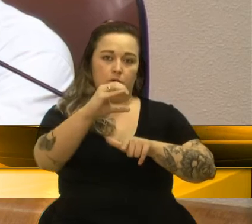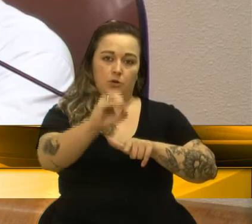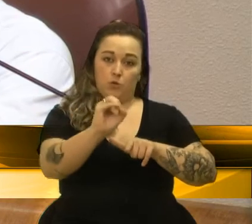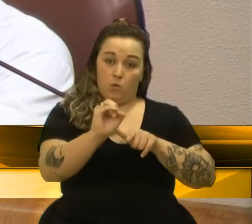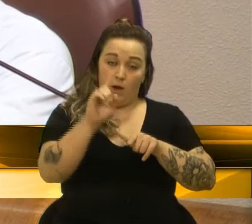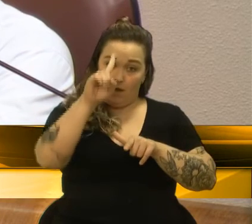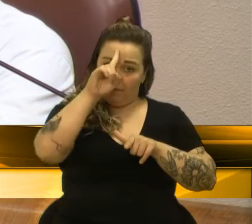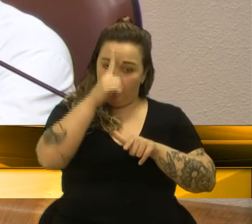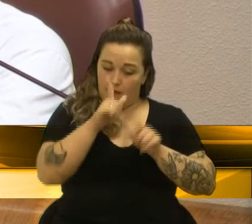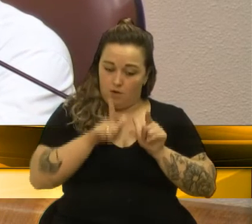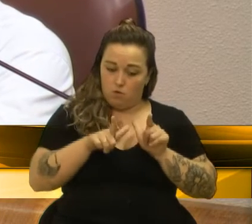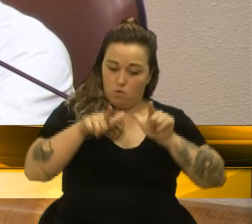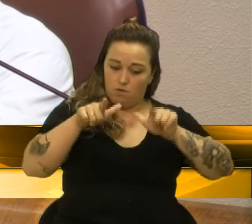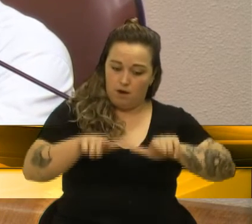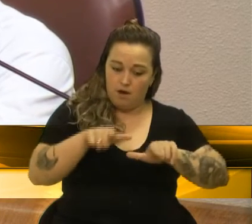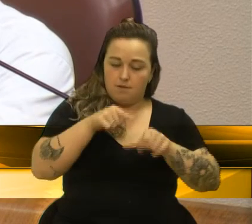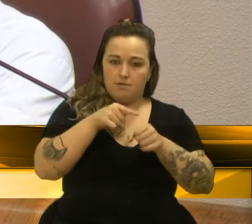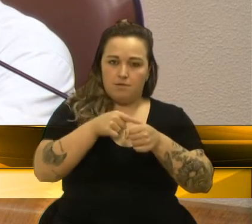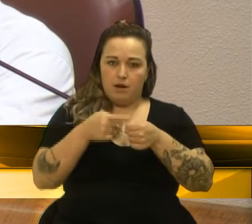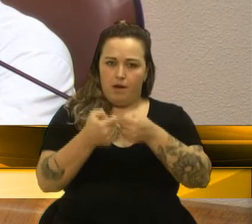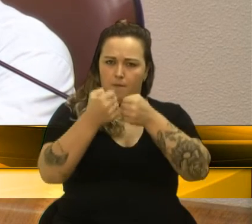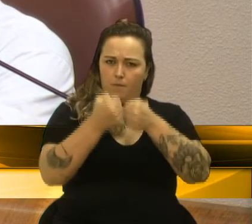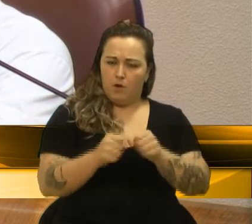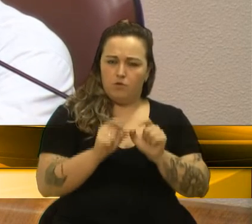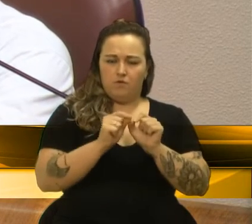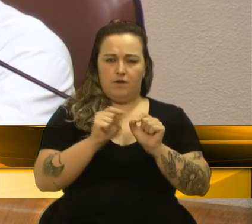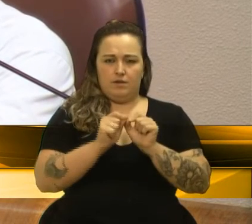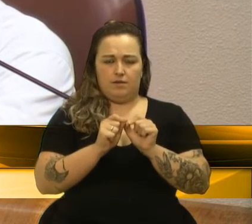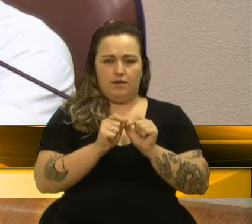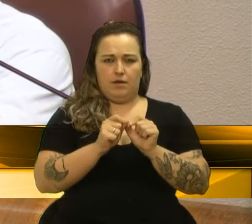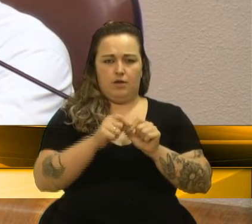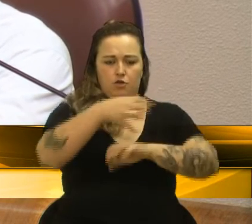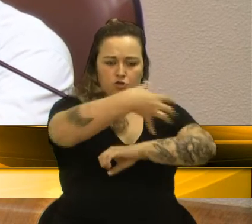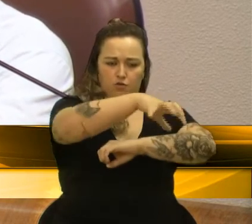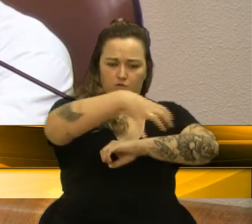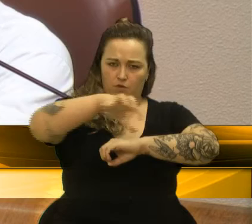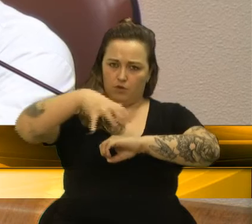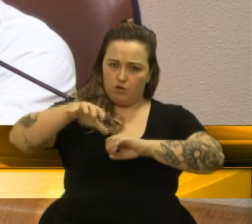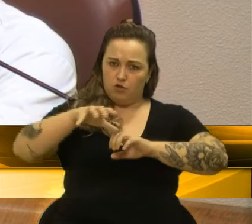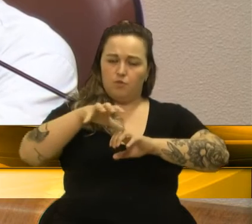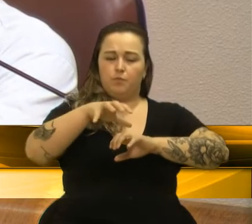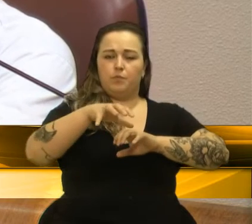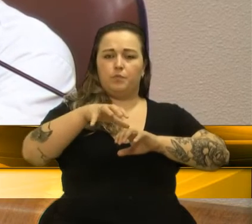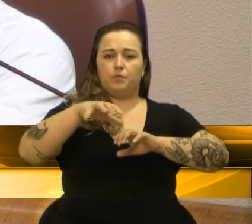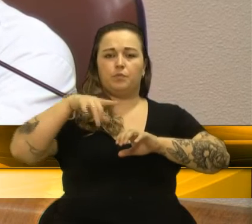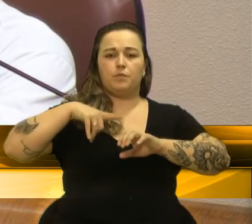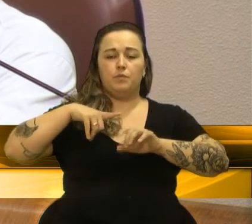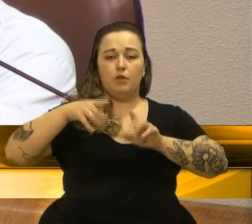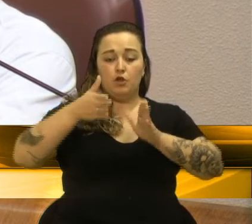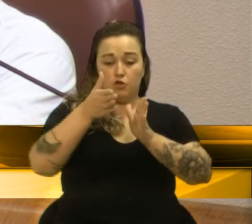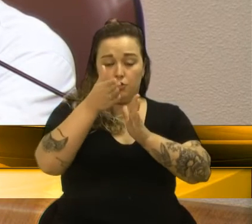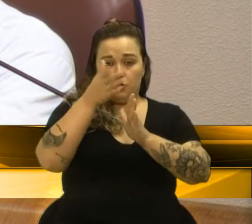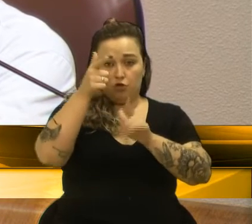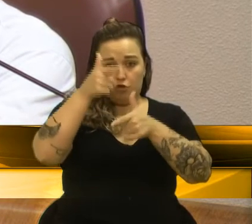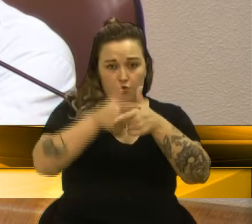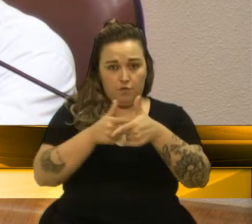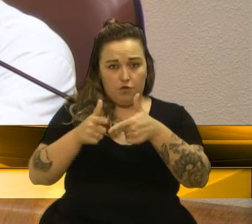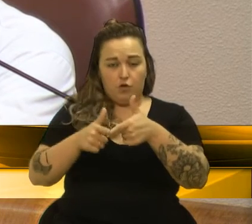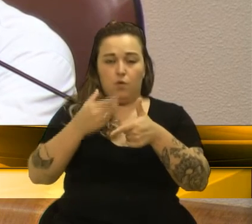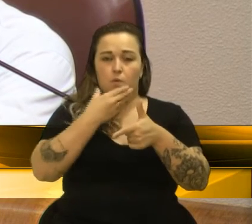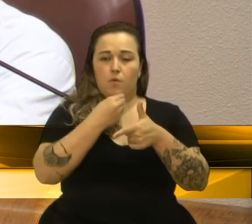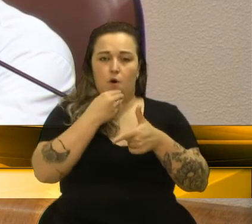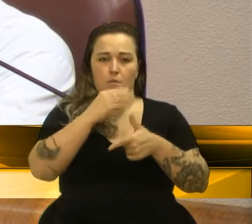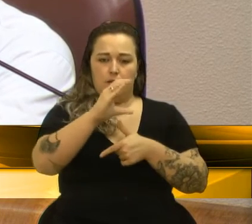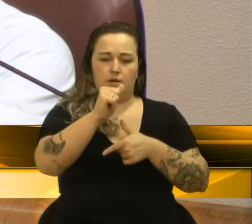espaços da cidade podem ser subdivididos em diferentes mundos é trabalhada por Cândido Malta, em